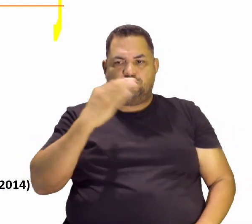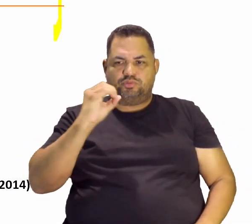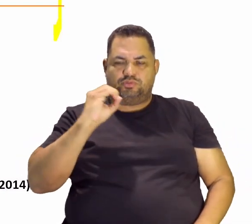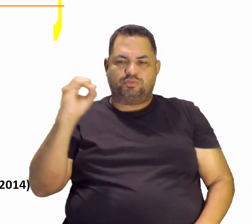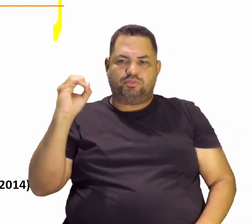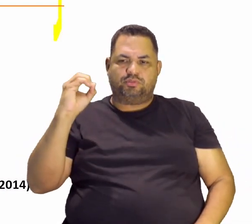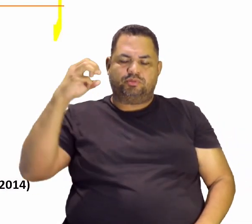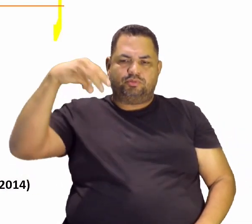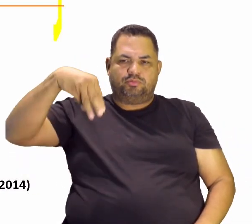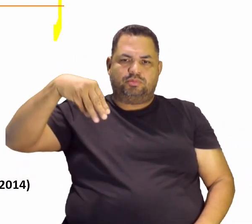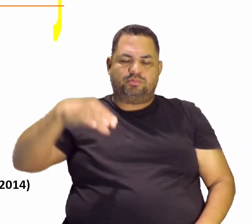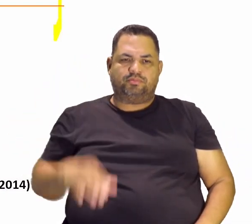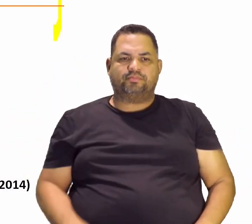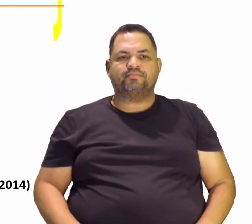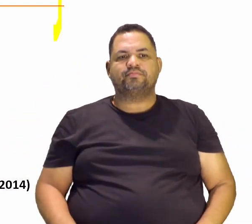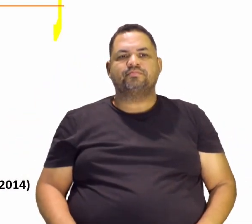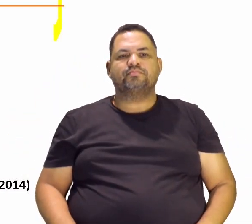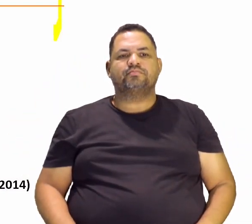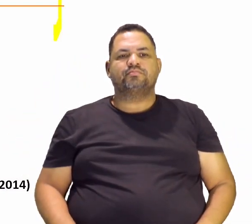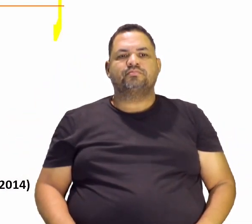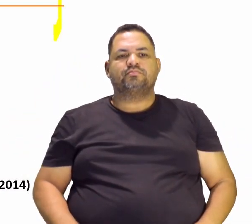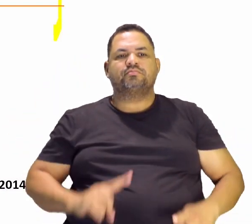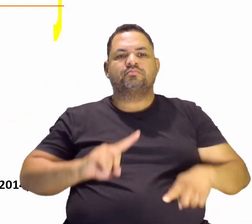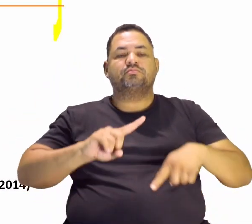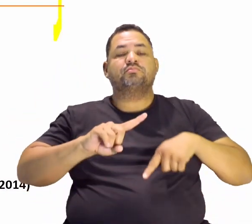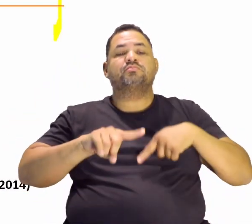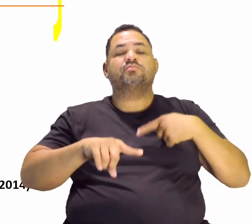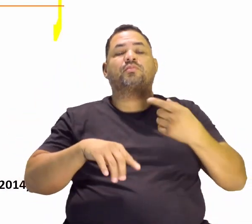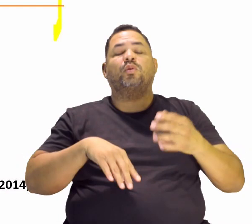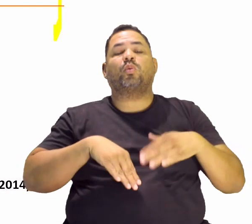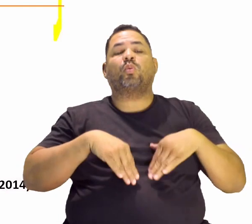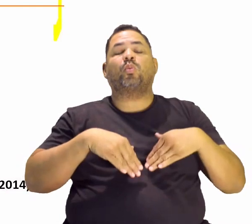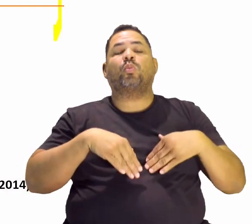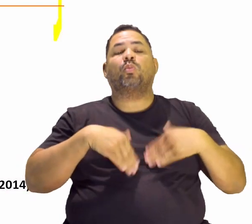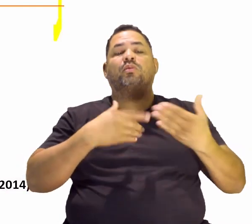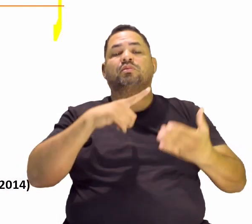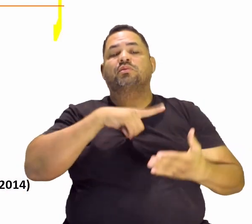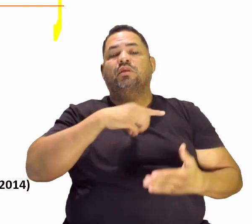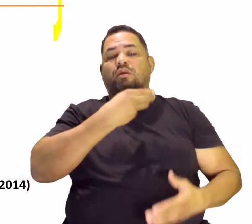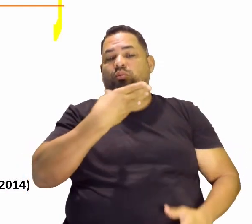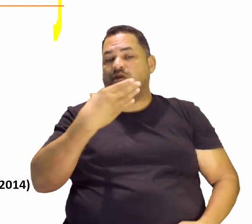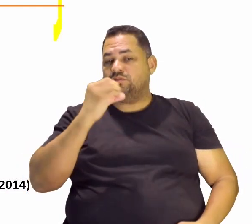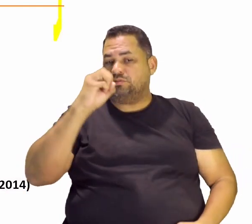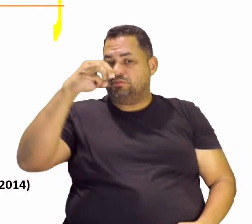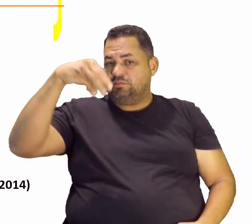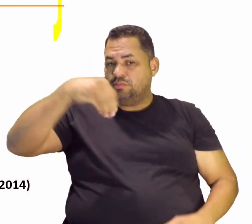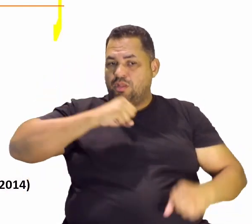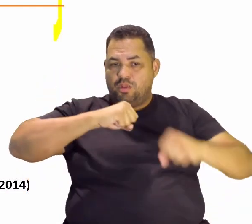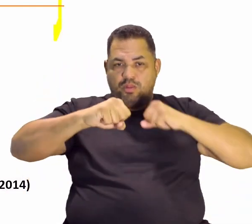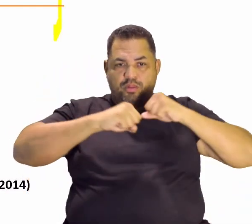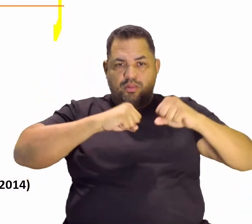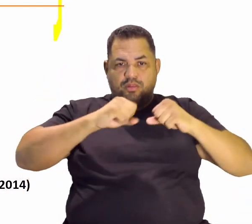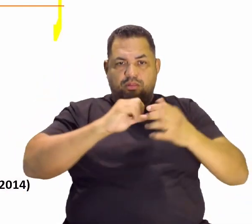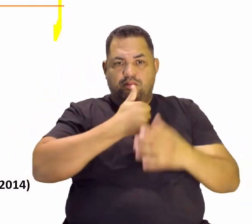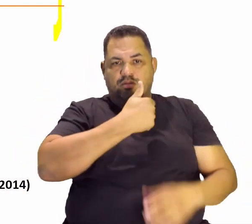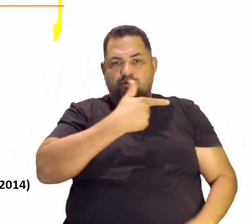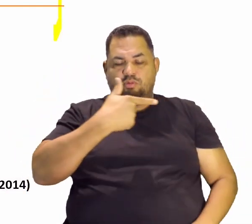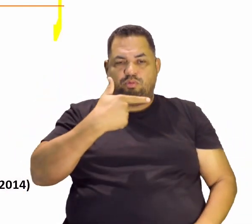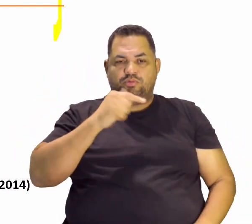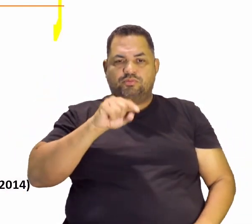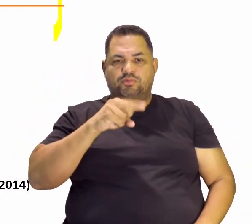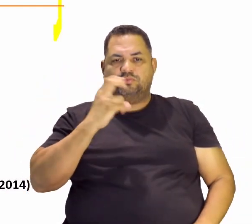tão imediata. Quando eu tenho uma corrida de 400, já muda aí a fosfocreatina para